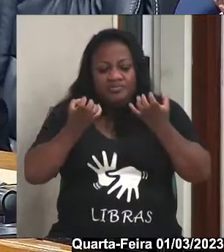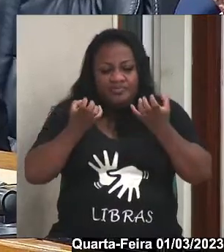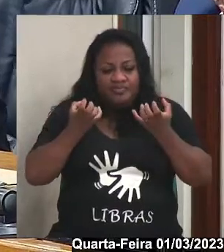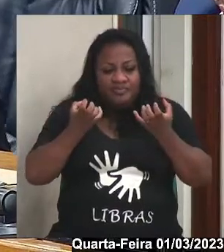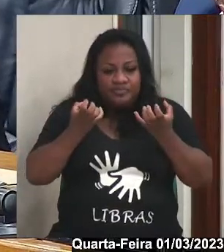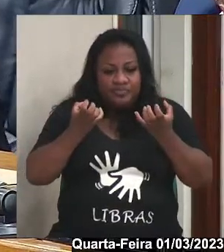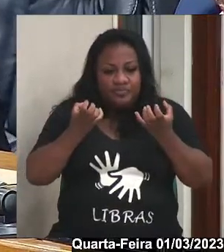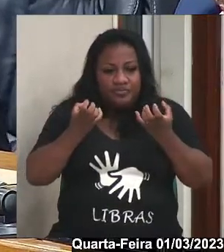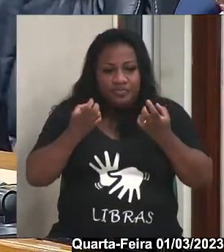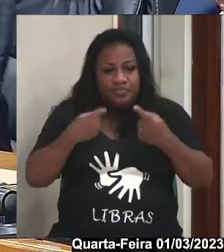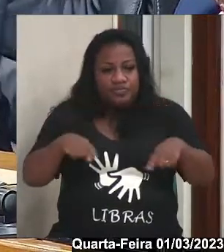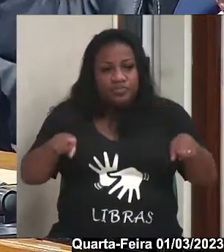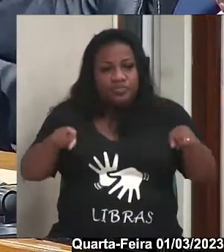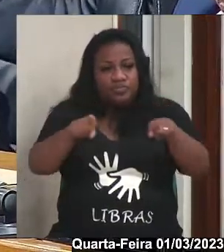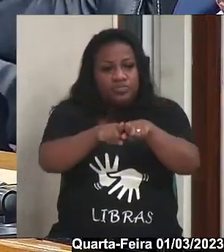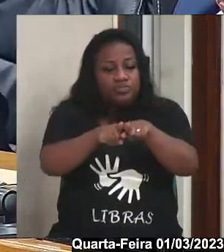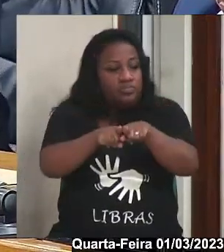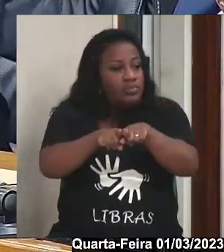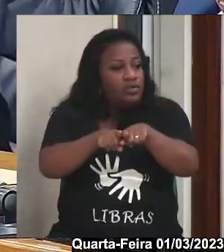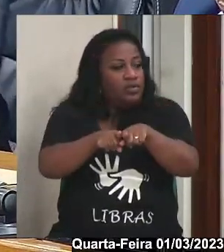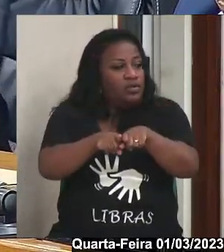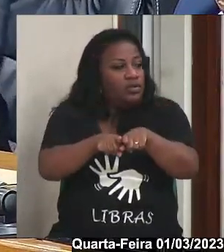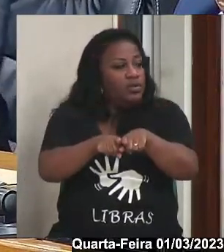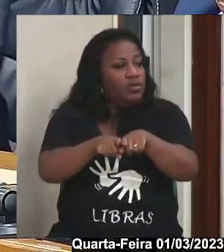Eu quero fazer aqui